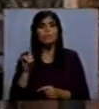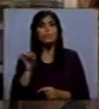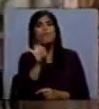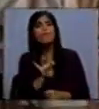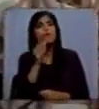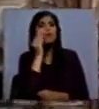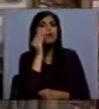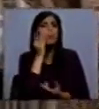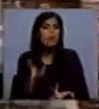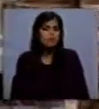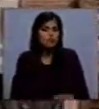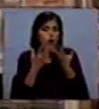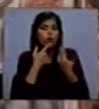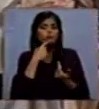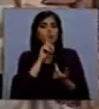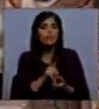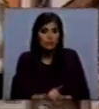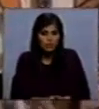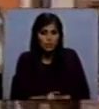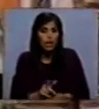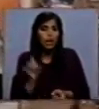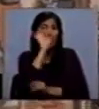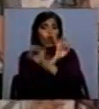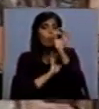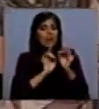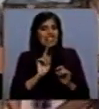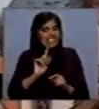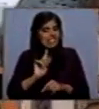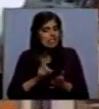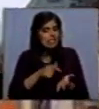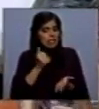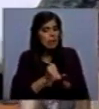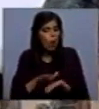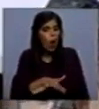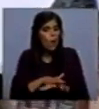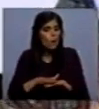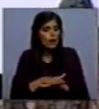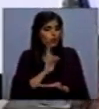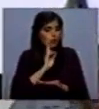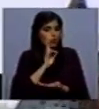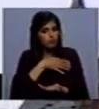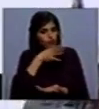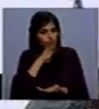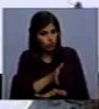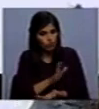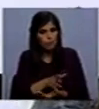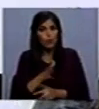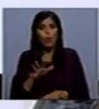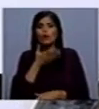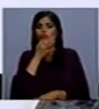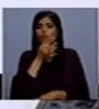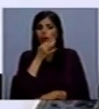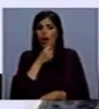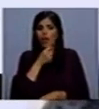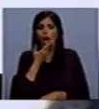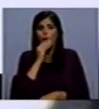esta europa nós sempre nos valores que já fazemos essa pedra fundamental quando falhou nos seus alunos observa que elas vão